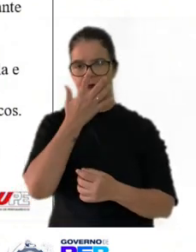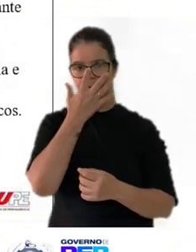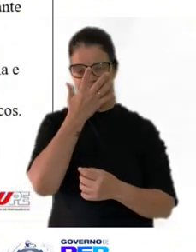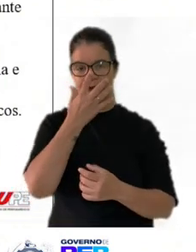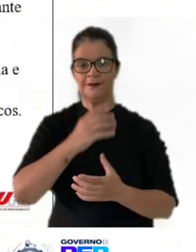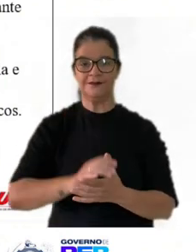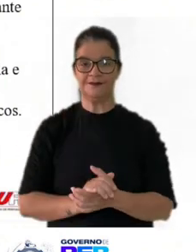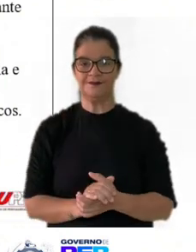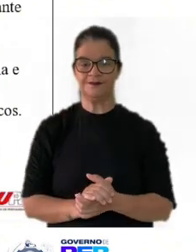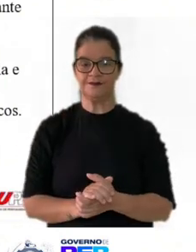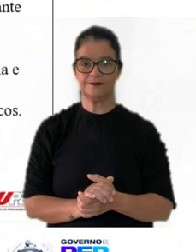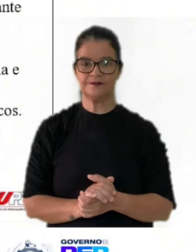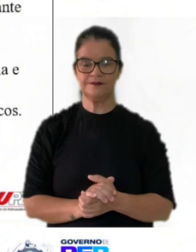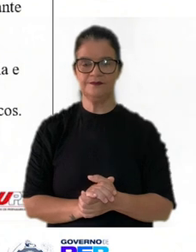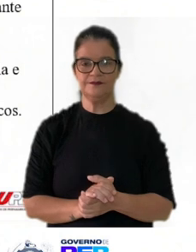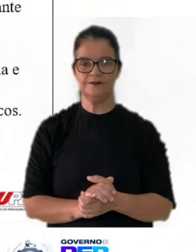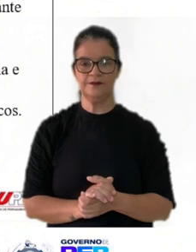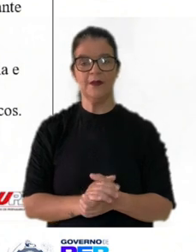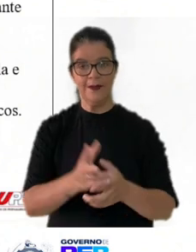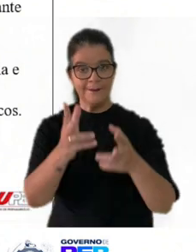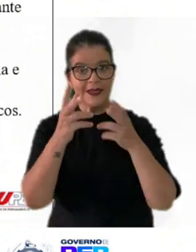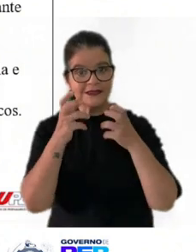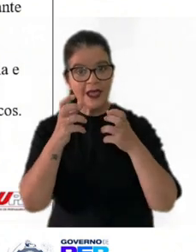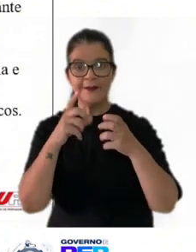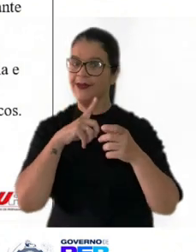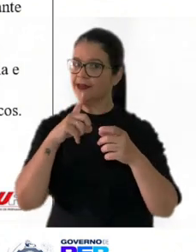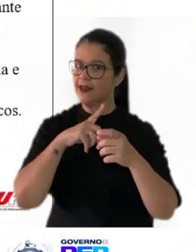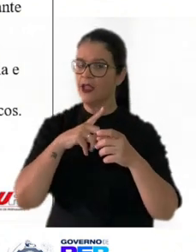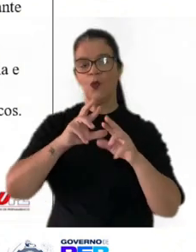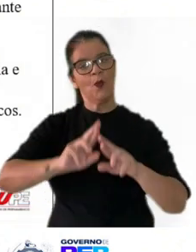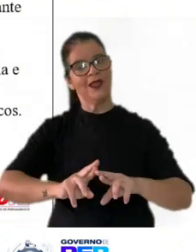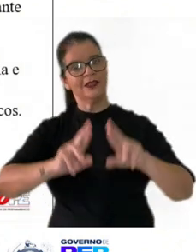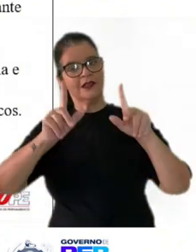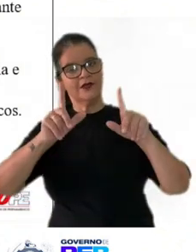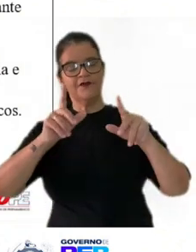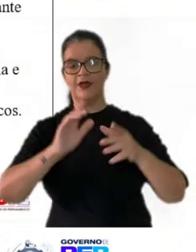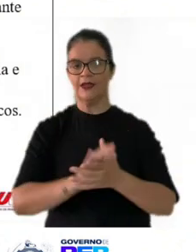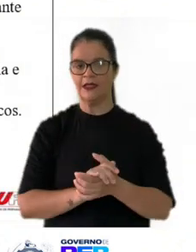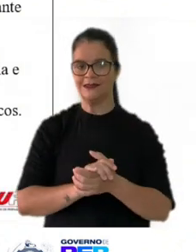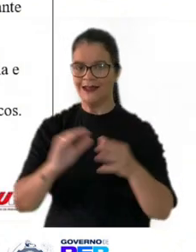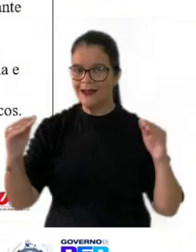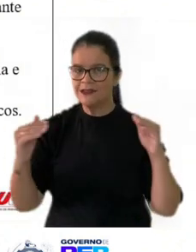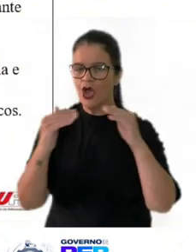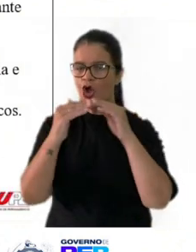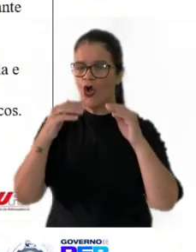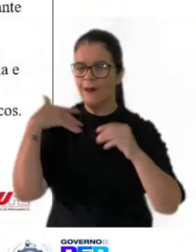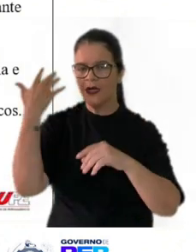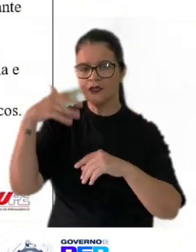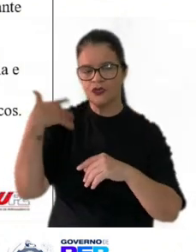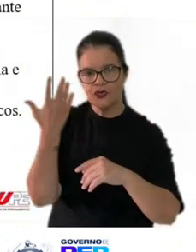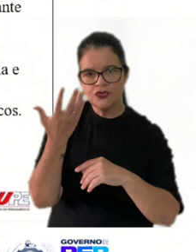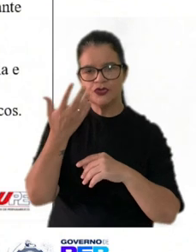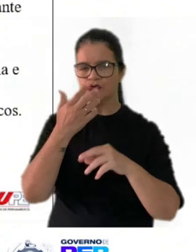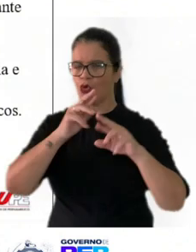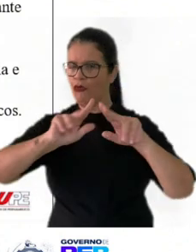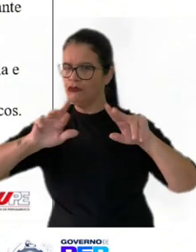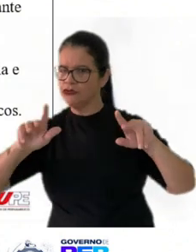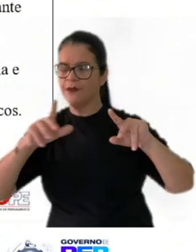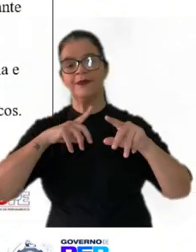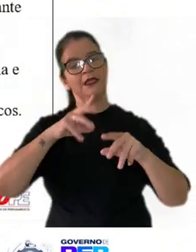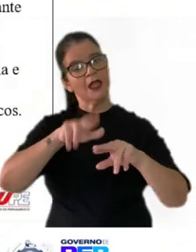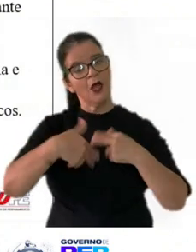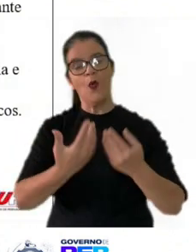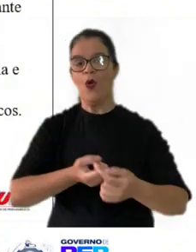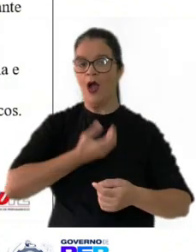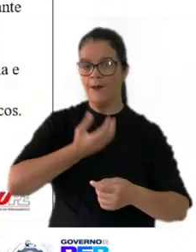home percebe que existe aí uma diferença nessa combinação dos sons então tanto o poema quanto a